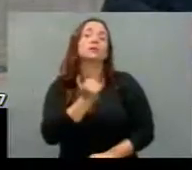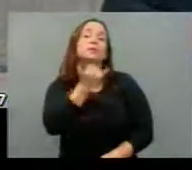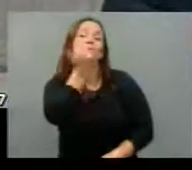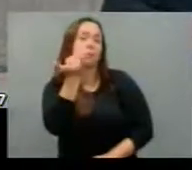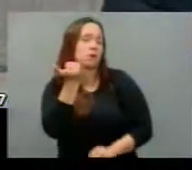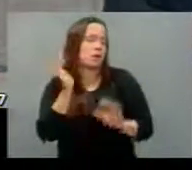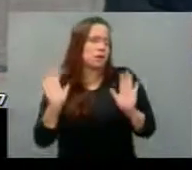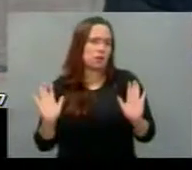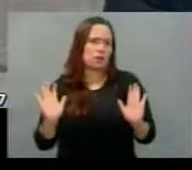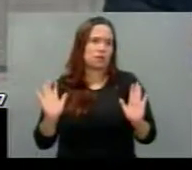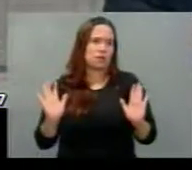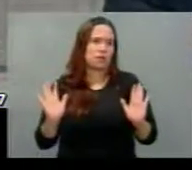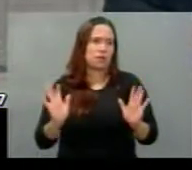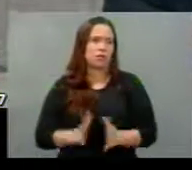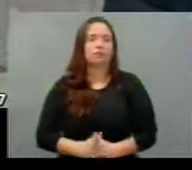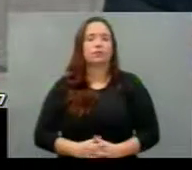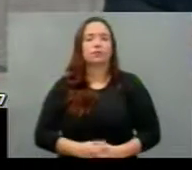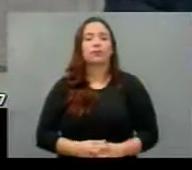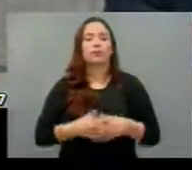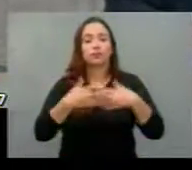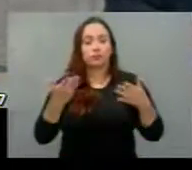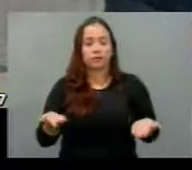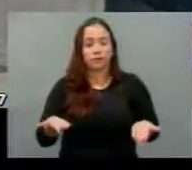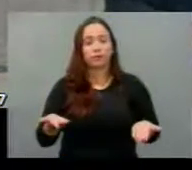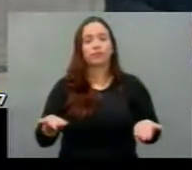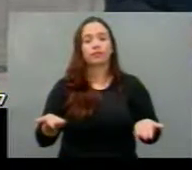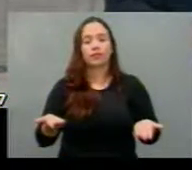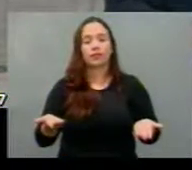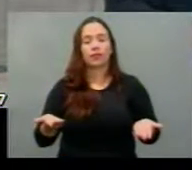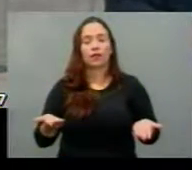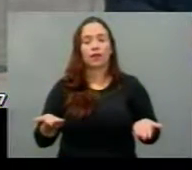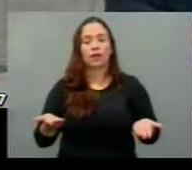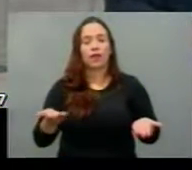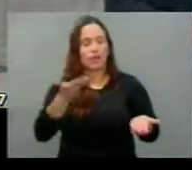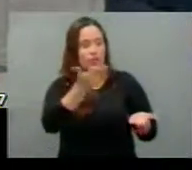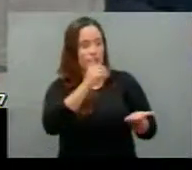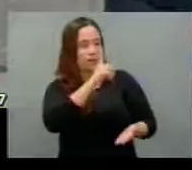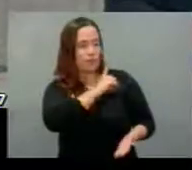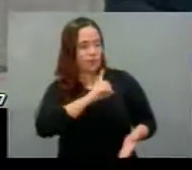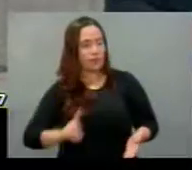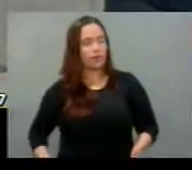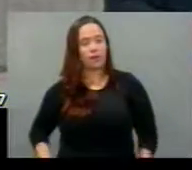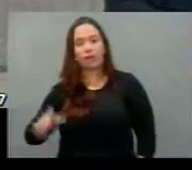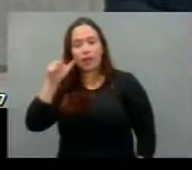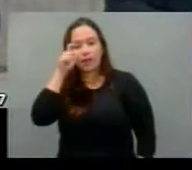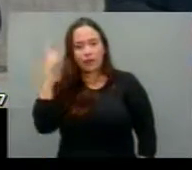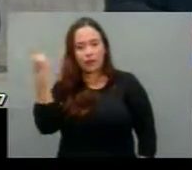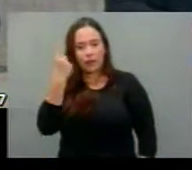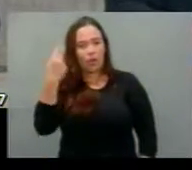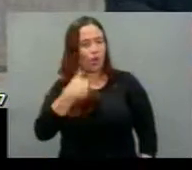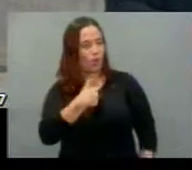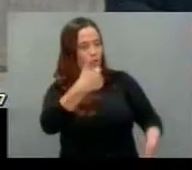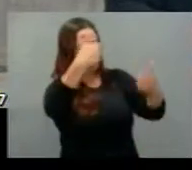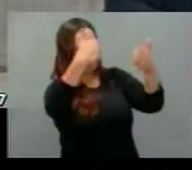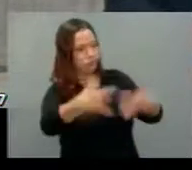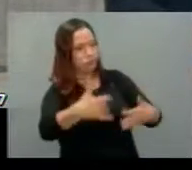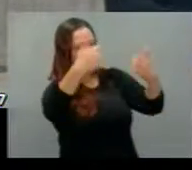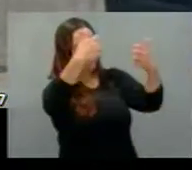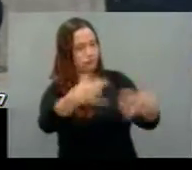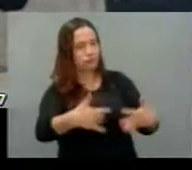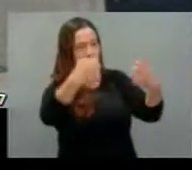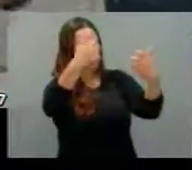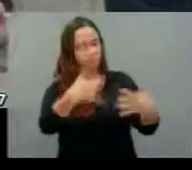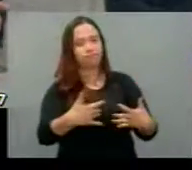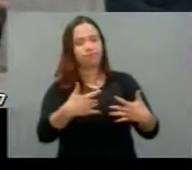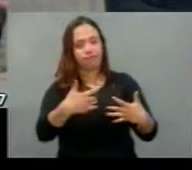citações. O que nós não podemos de forma alguma fazer, deputado Renato Roseno, e isso eu falo até mesmo